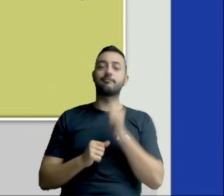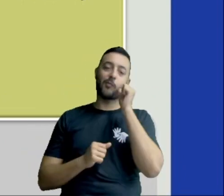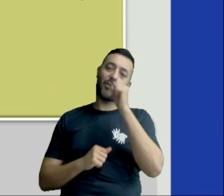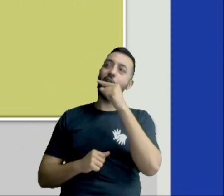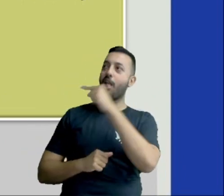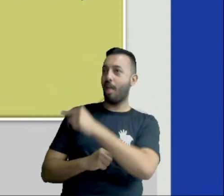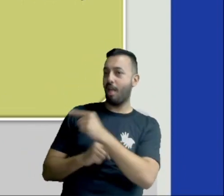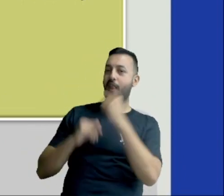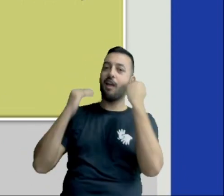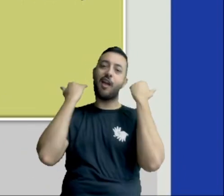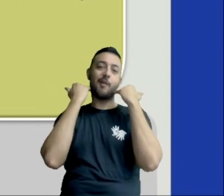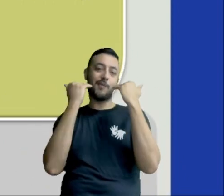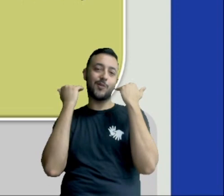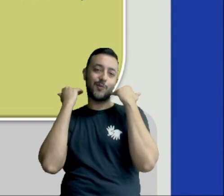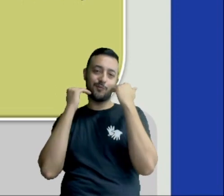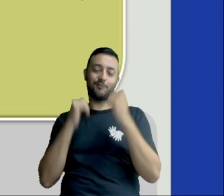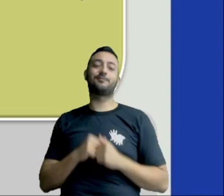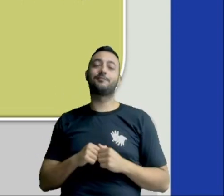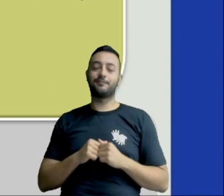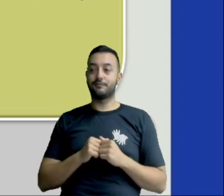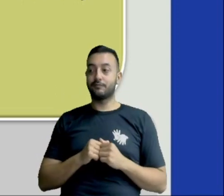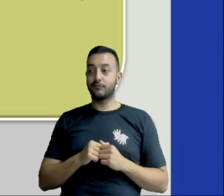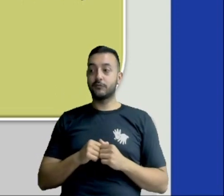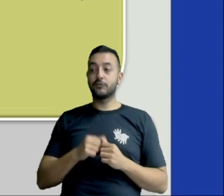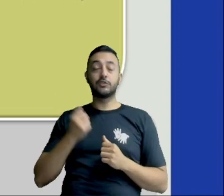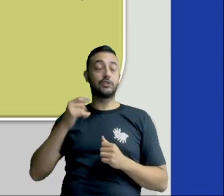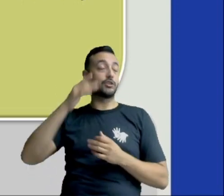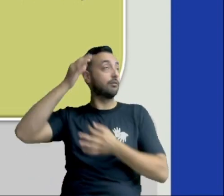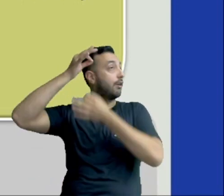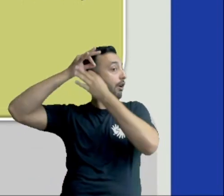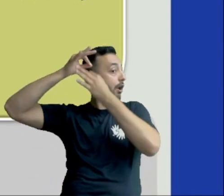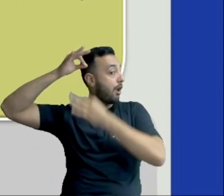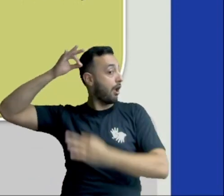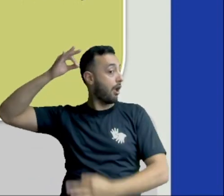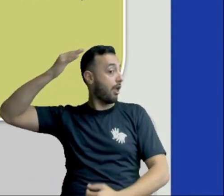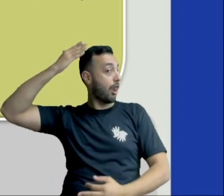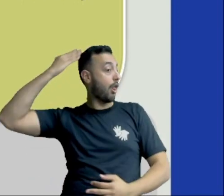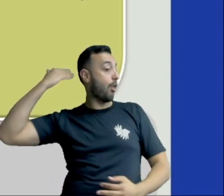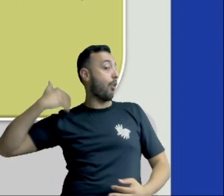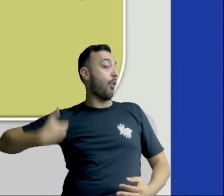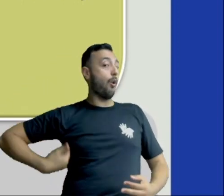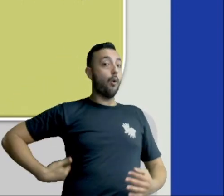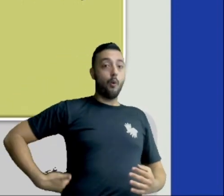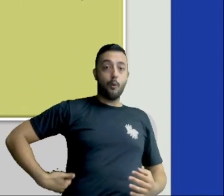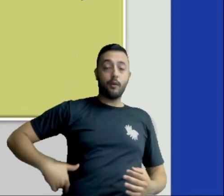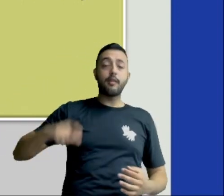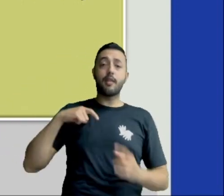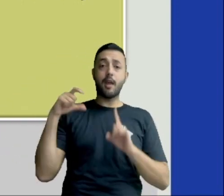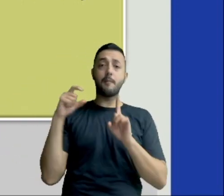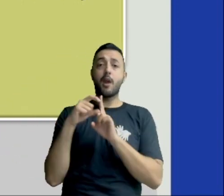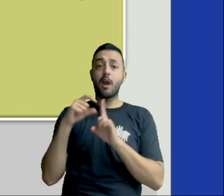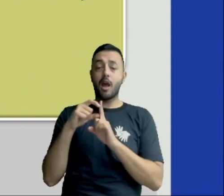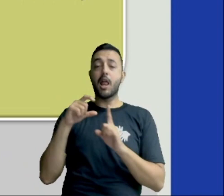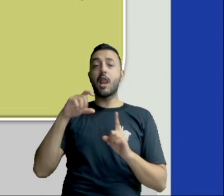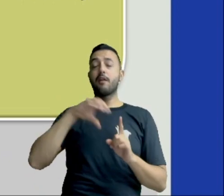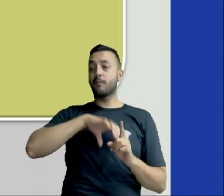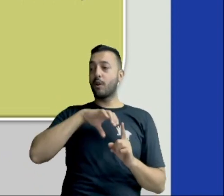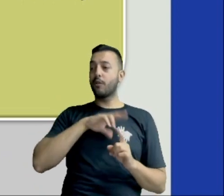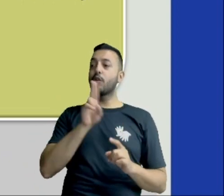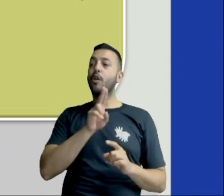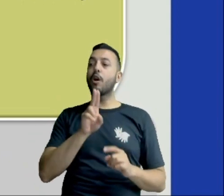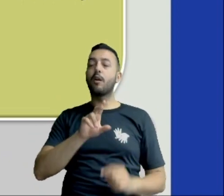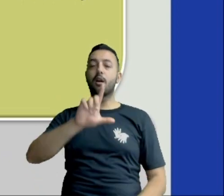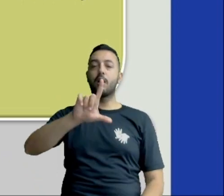tem cabelo curto. Comprido ou longo, eu utilizo uma palavrinha muito parecida com o português,